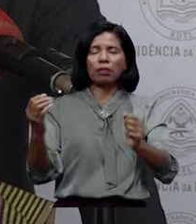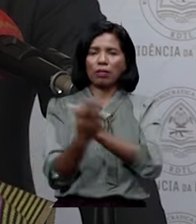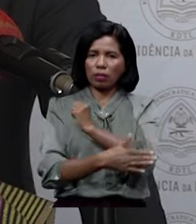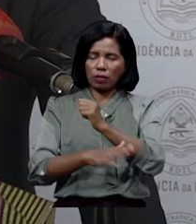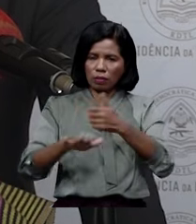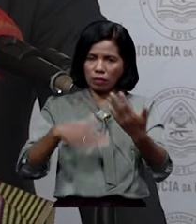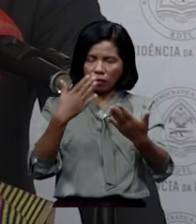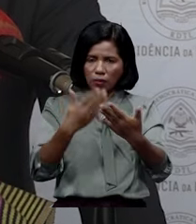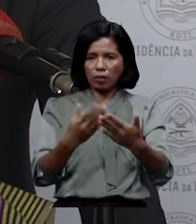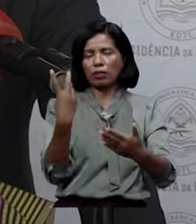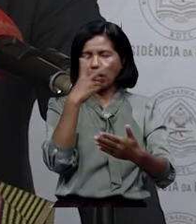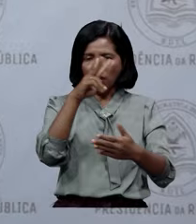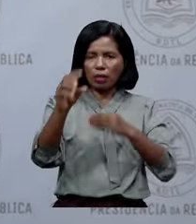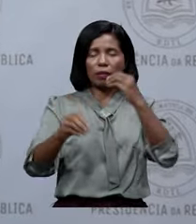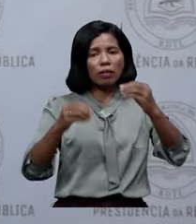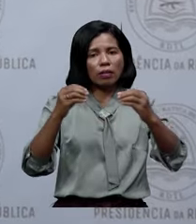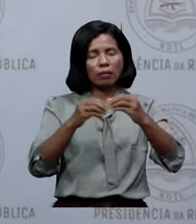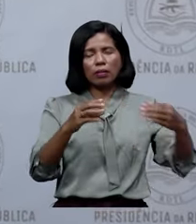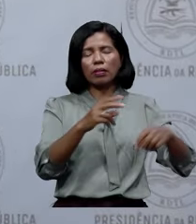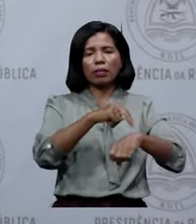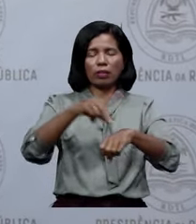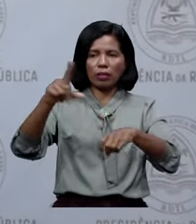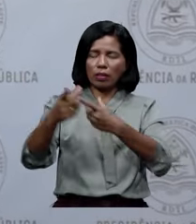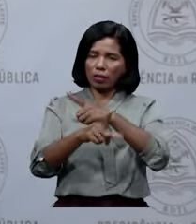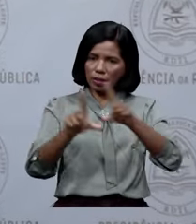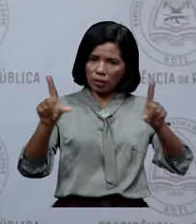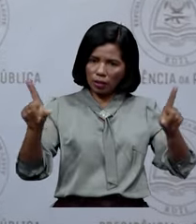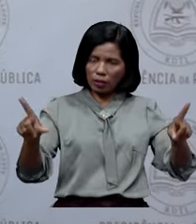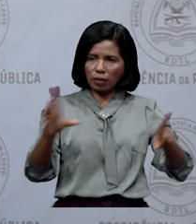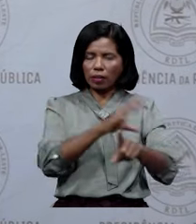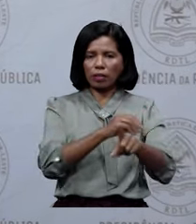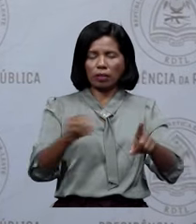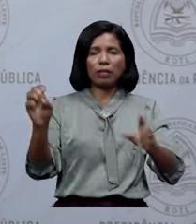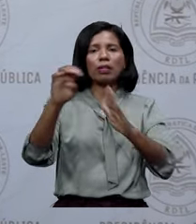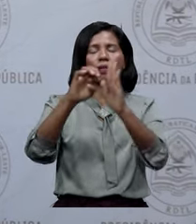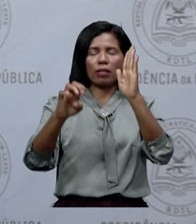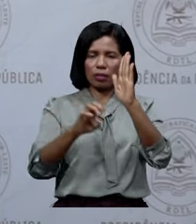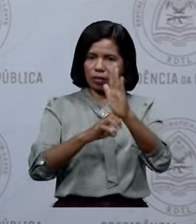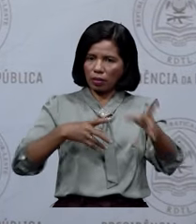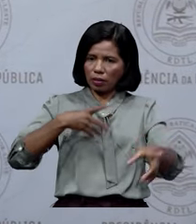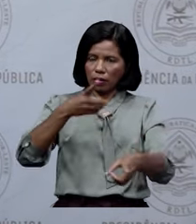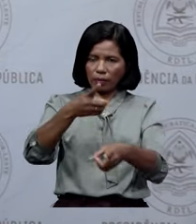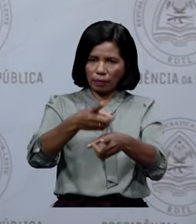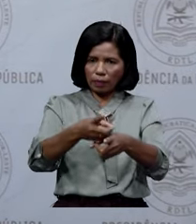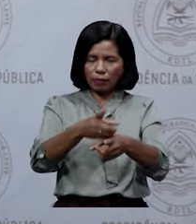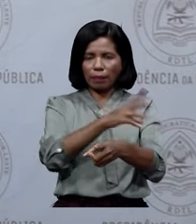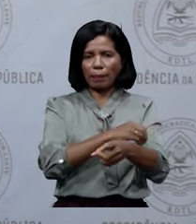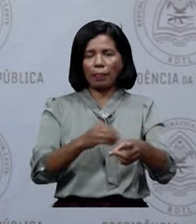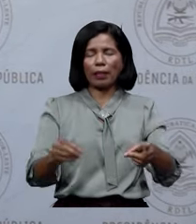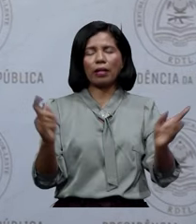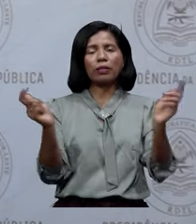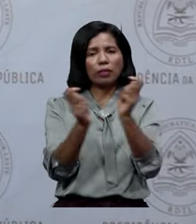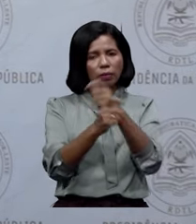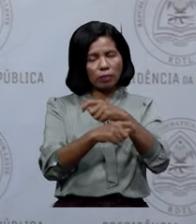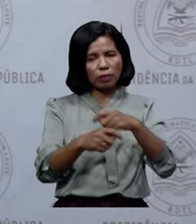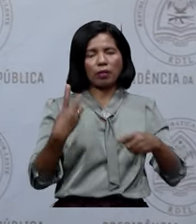e reforçar a ordem internacional livre e aberta, baseada no Estado de Direito. Para além disso, transmitir o